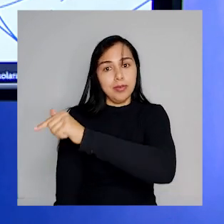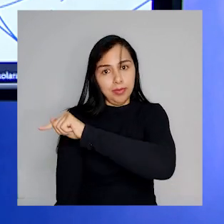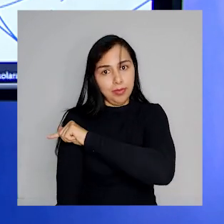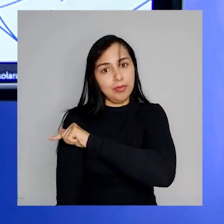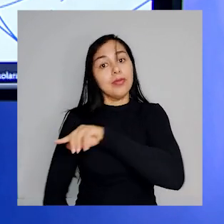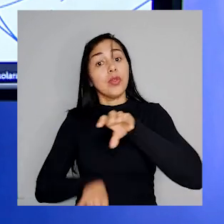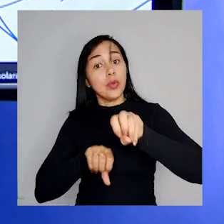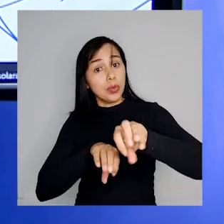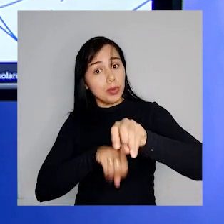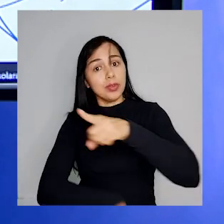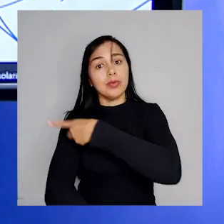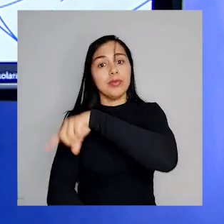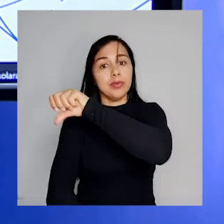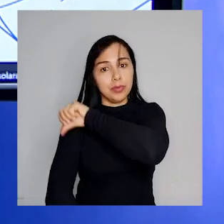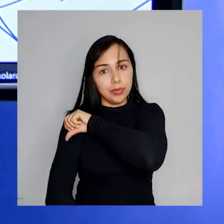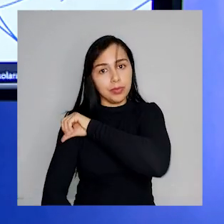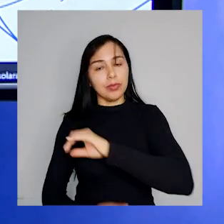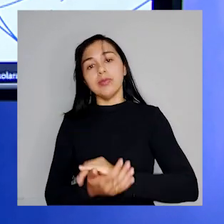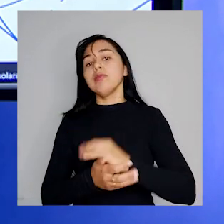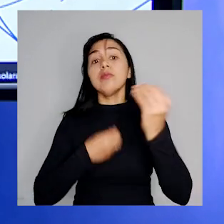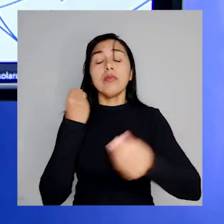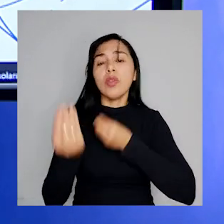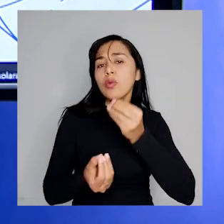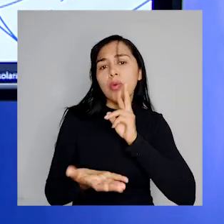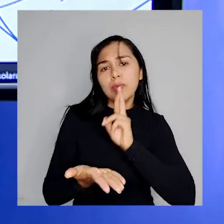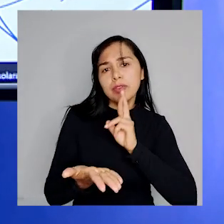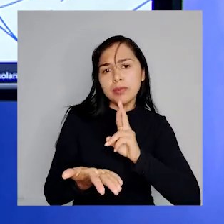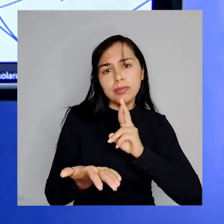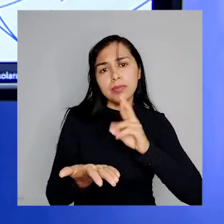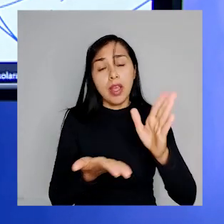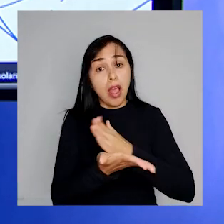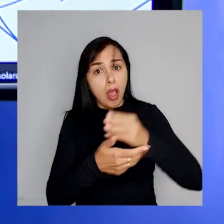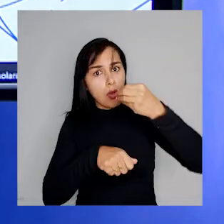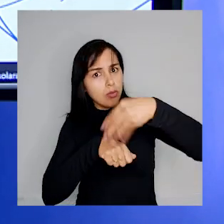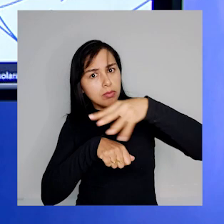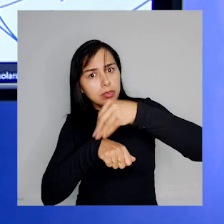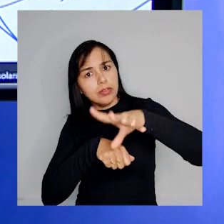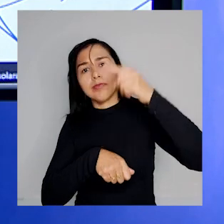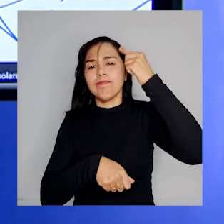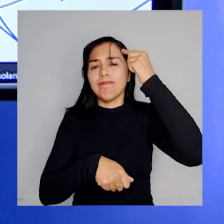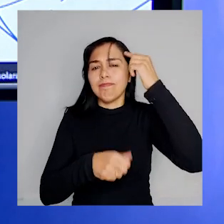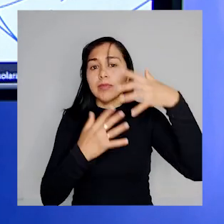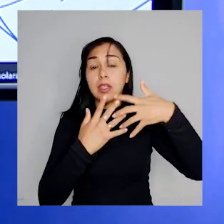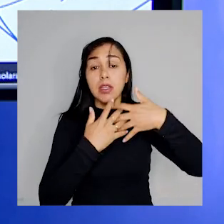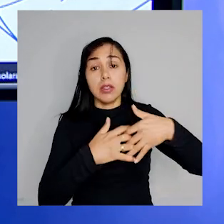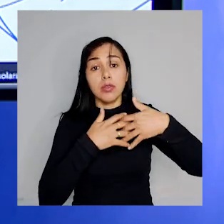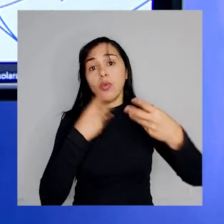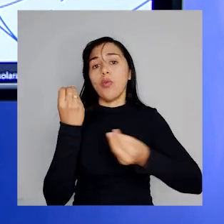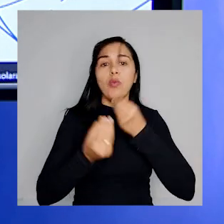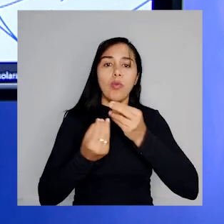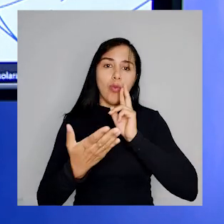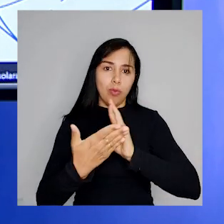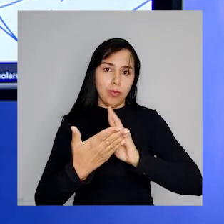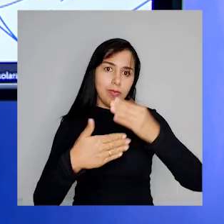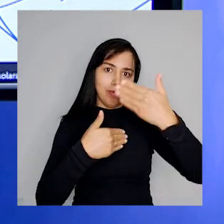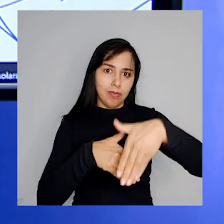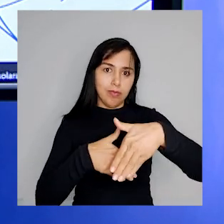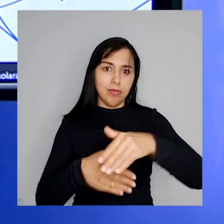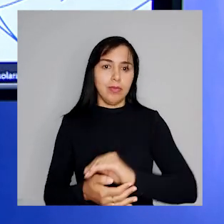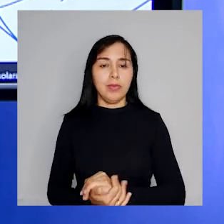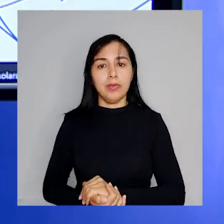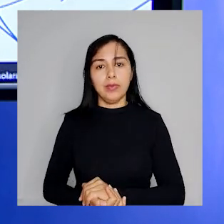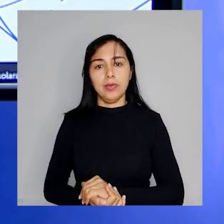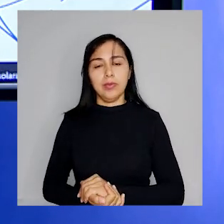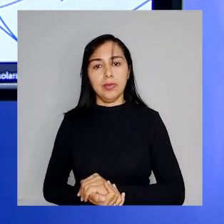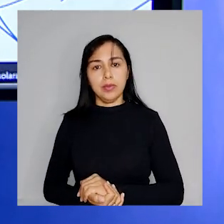fase, que contempla aqui 6º e 7º anos do ensino fundamental. Vamos ver aqui como resolver, algumas dicas de